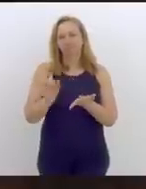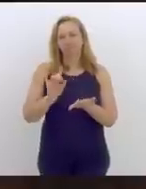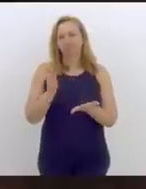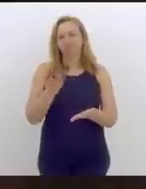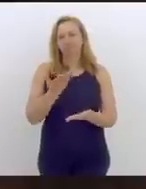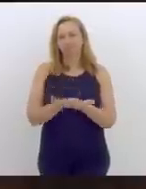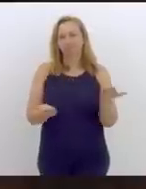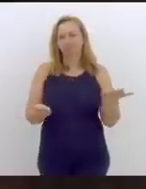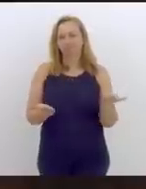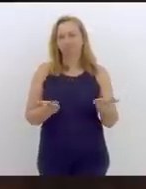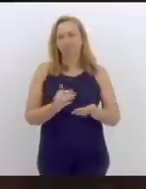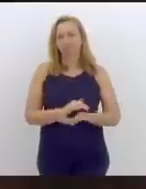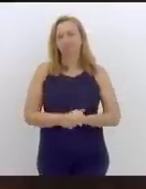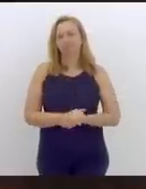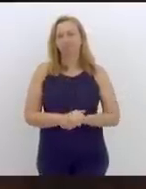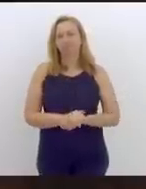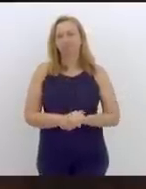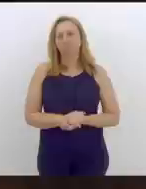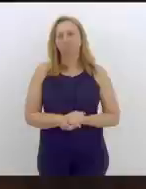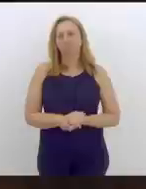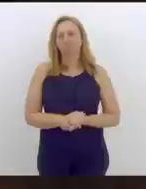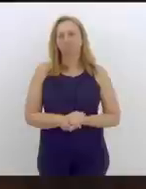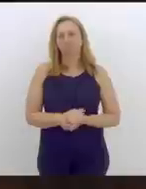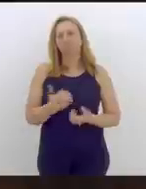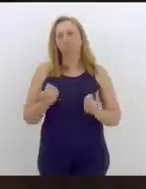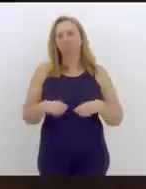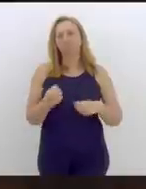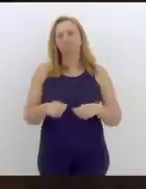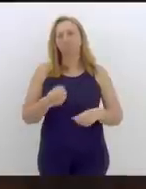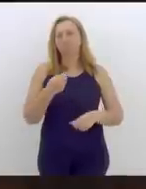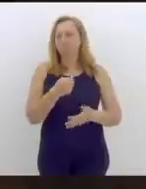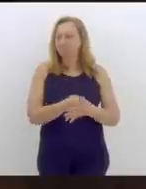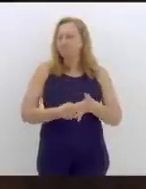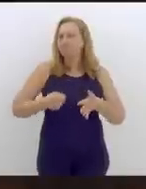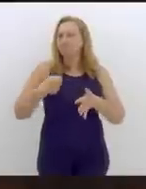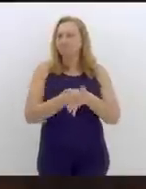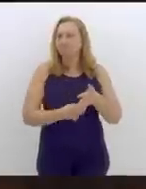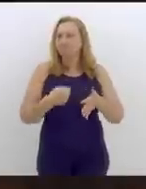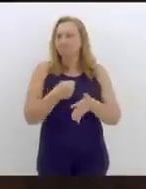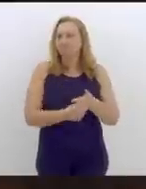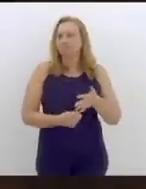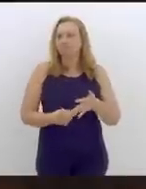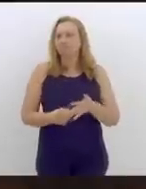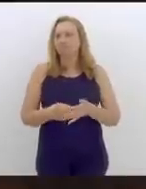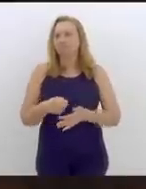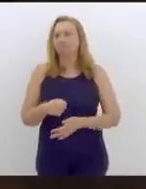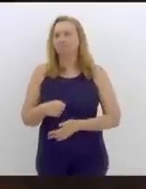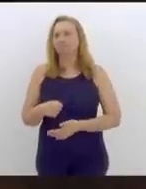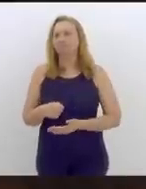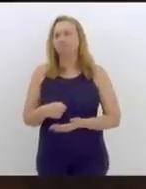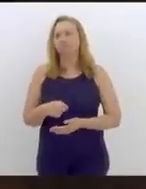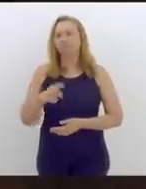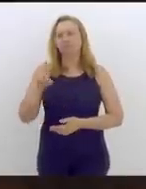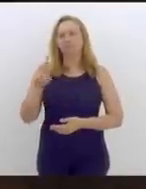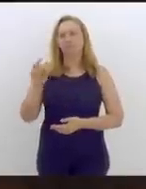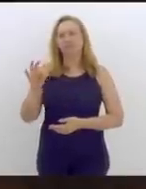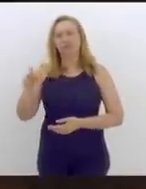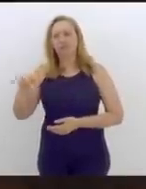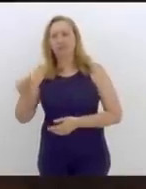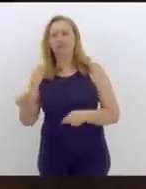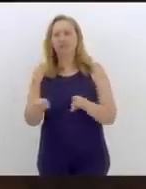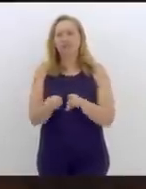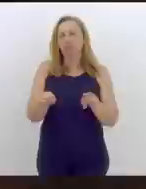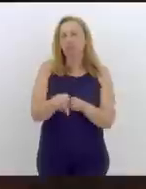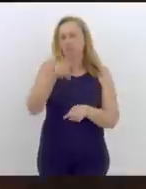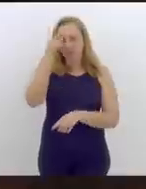perder precisamos lutar para que os veteranos e os pensionistas tenham